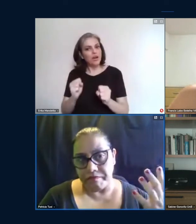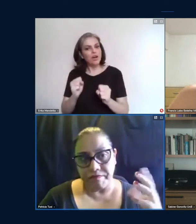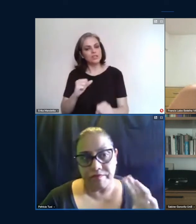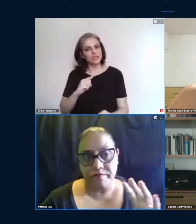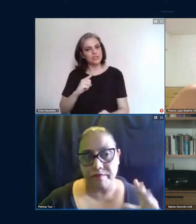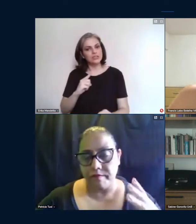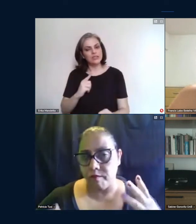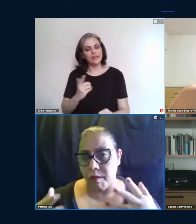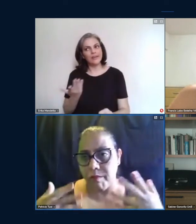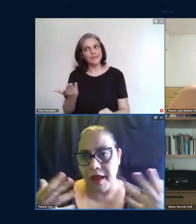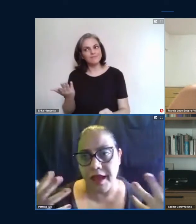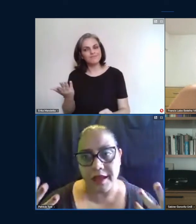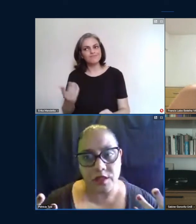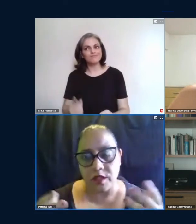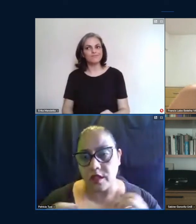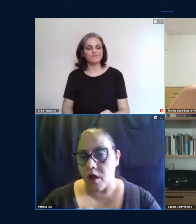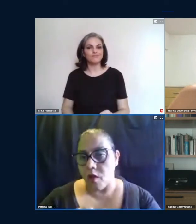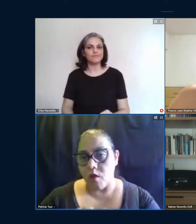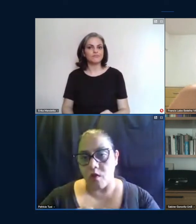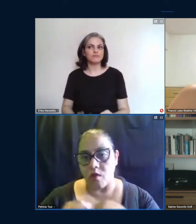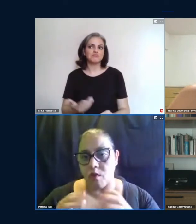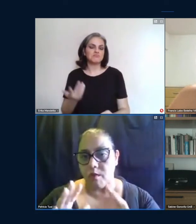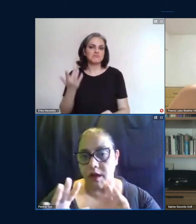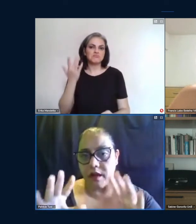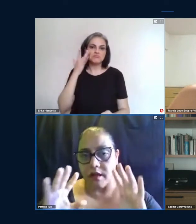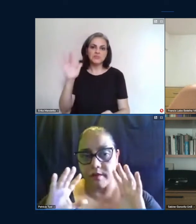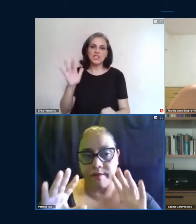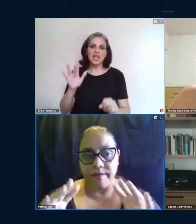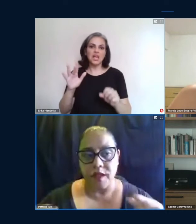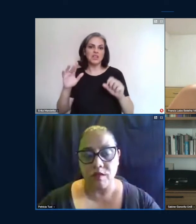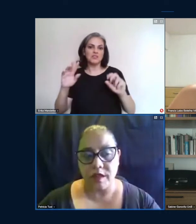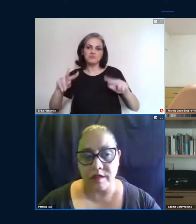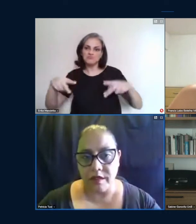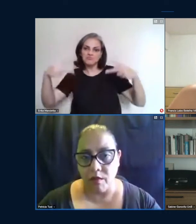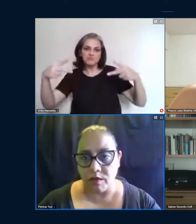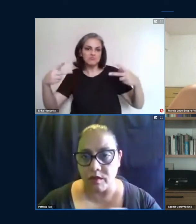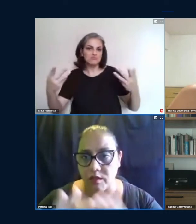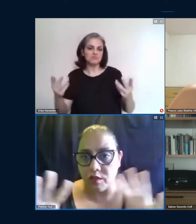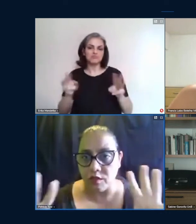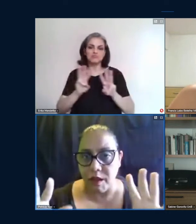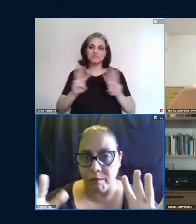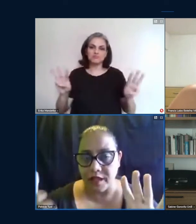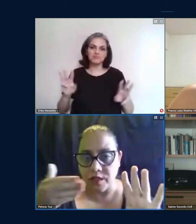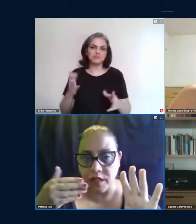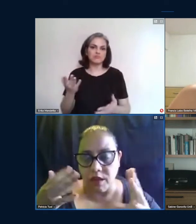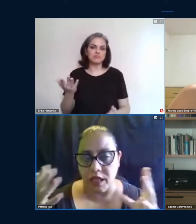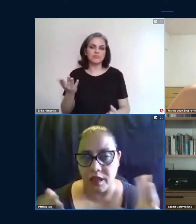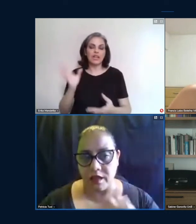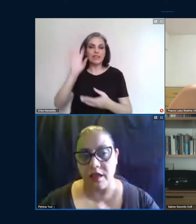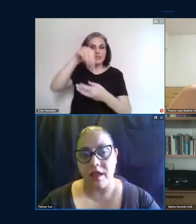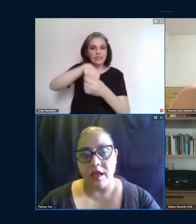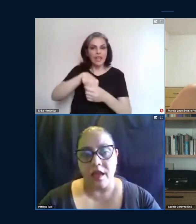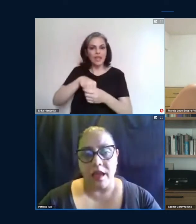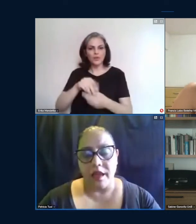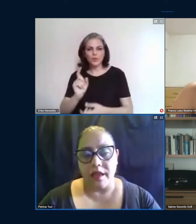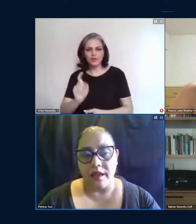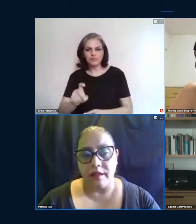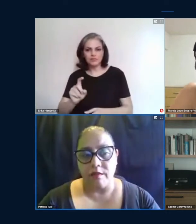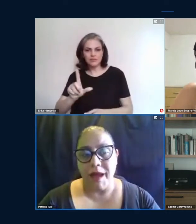página ou uma, eu não sei dizer quando dentro de uma página tem um link,